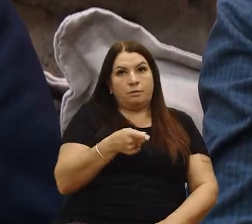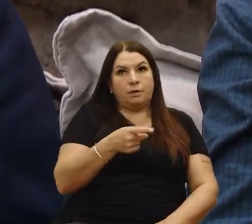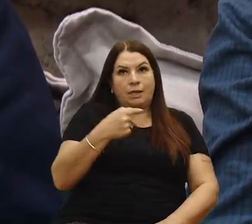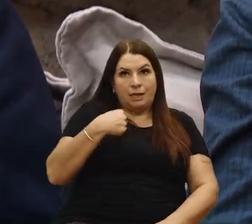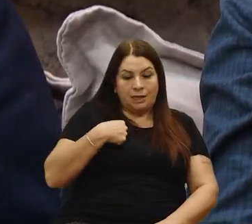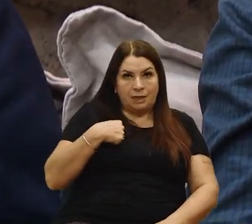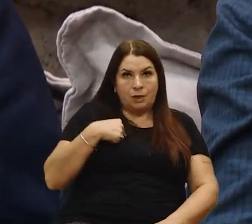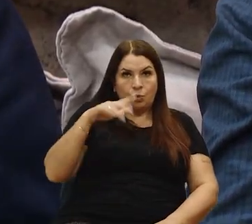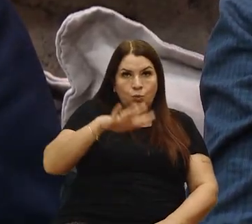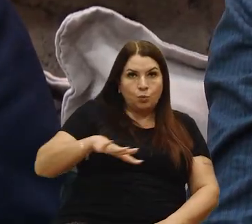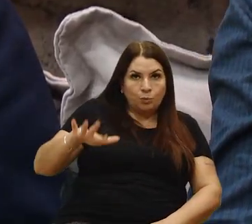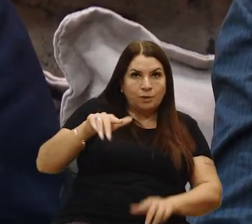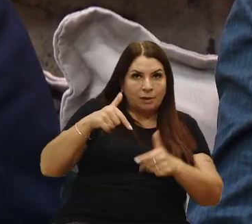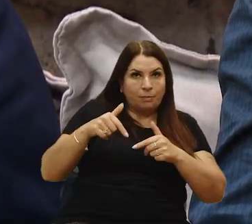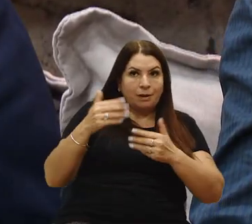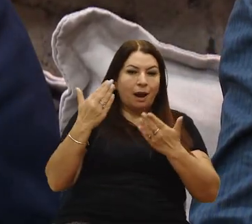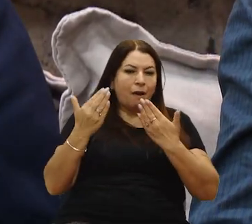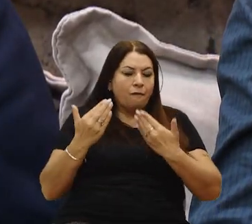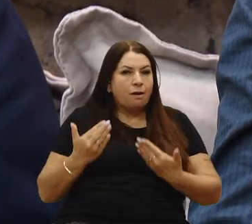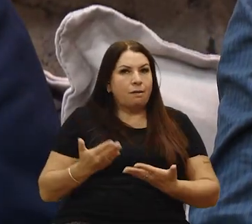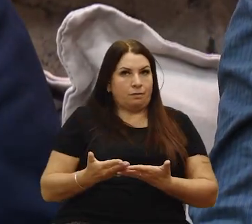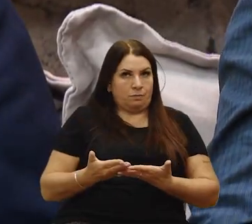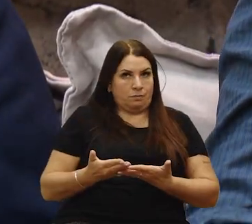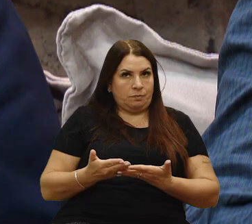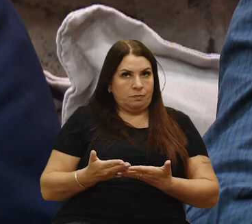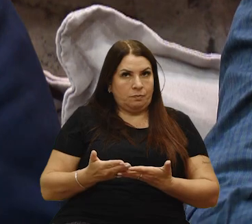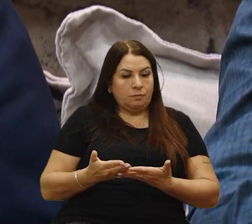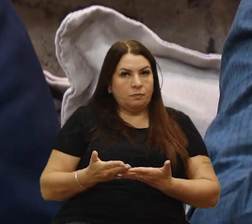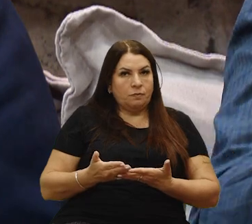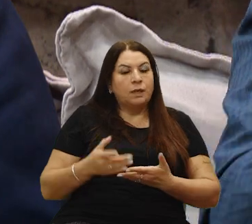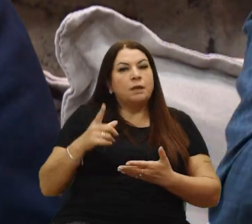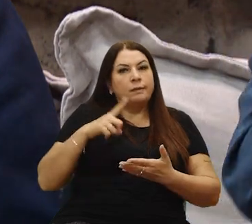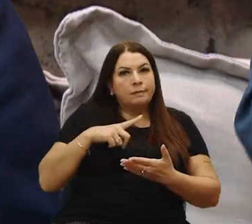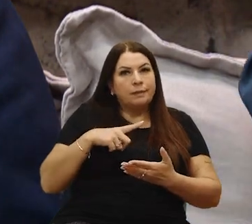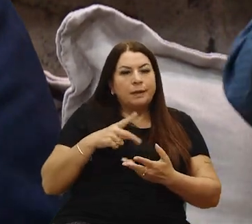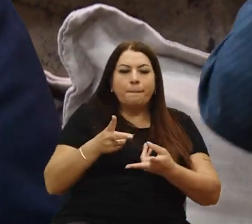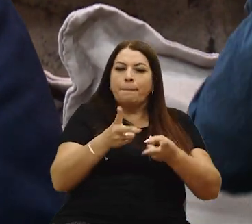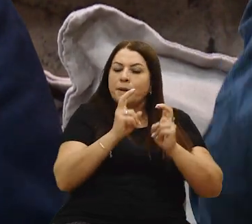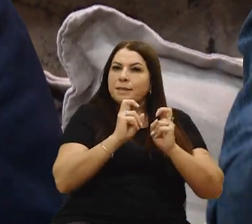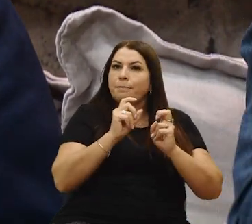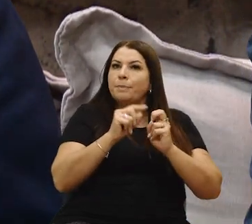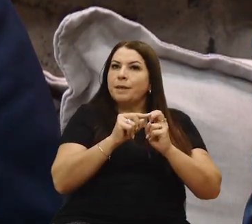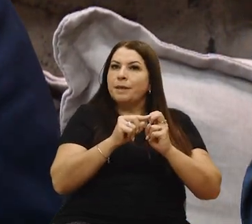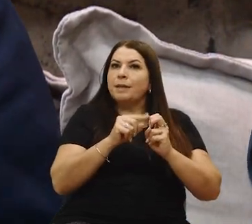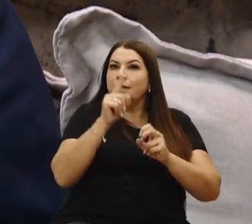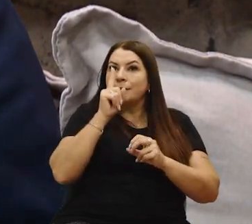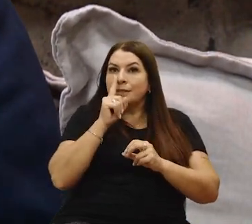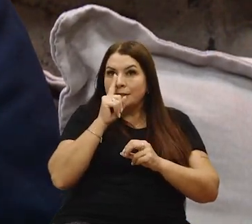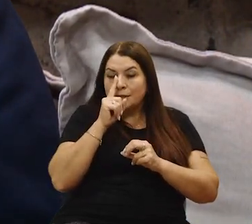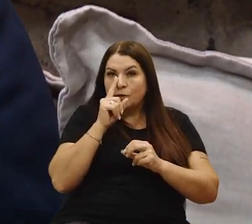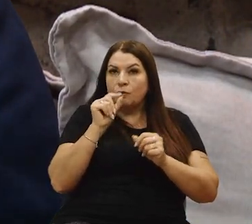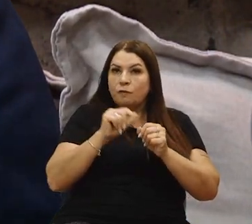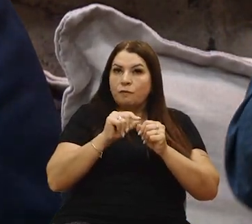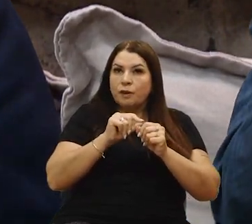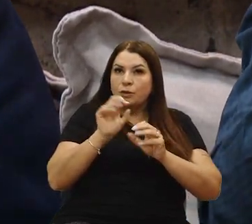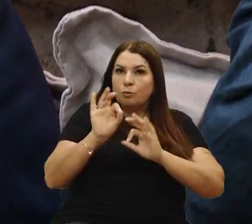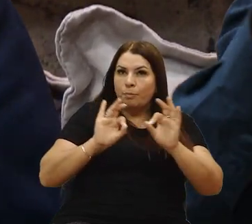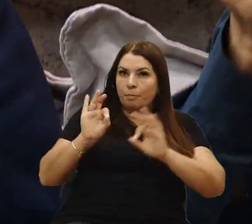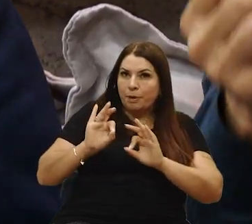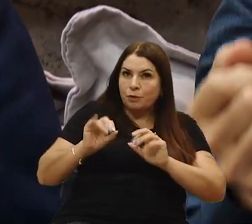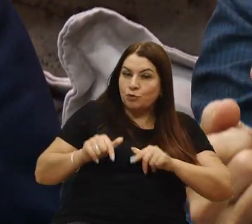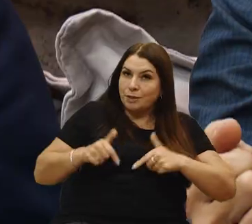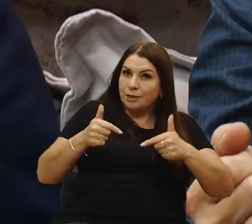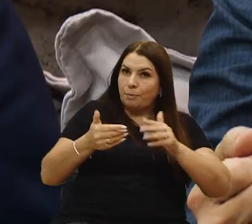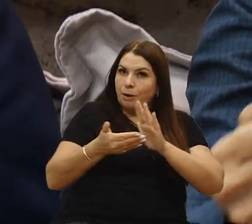que os ambientes de trabalho têm que ser avaliados, né? Tem que identificado esses riscos, feito um plano de ação